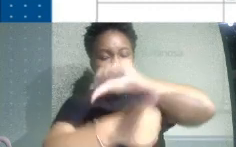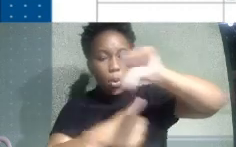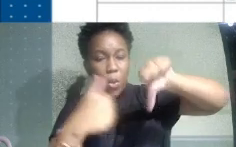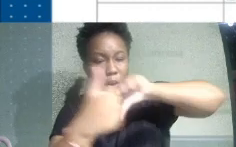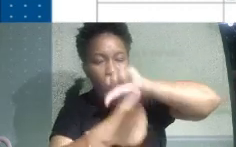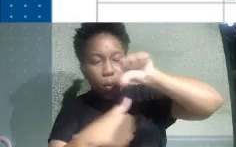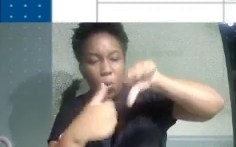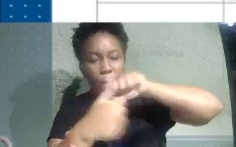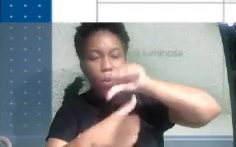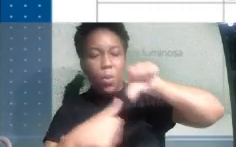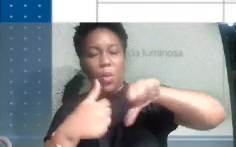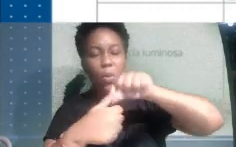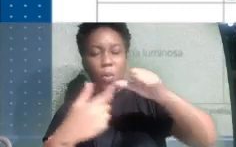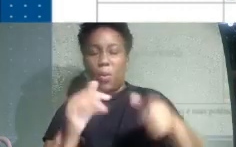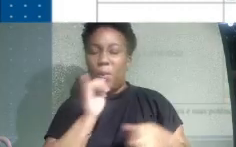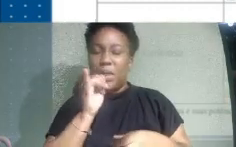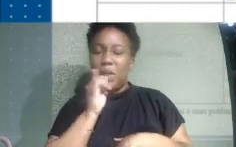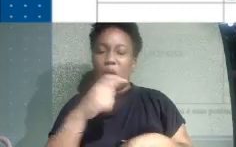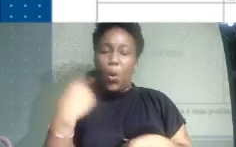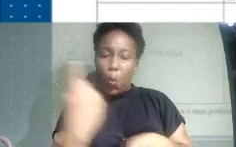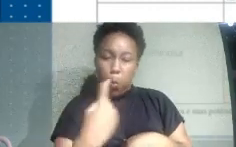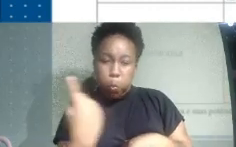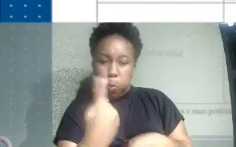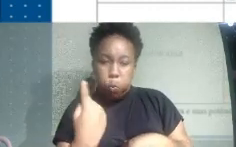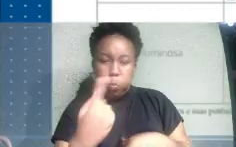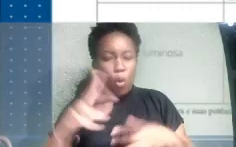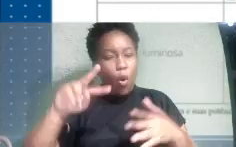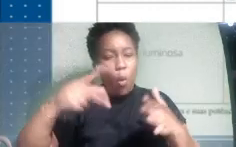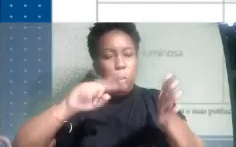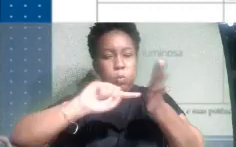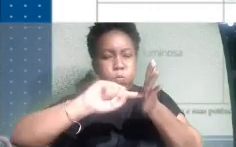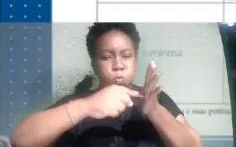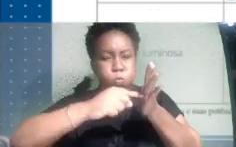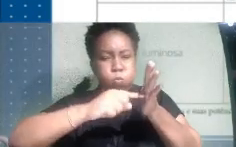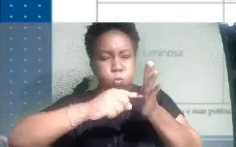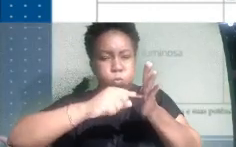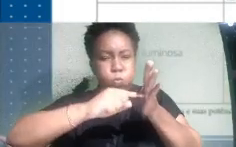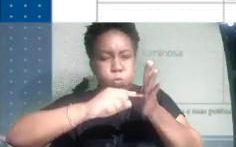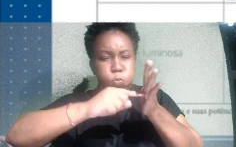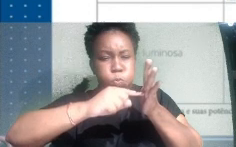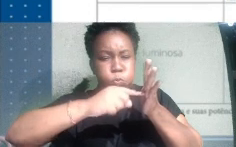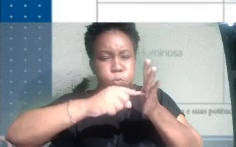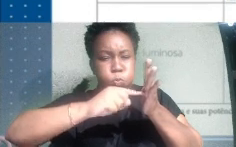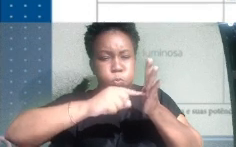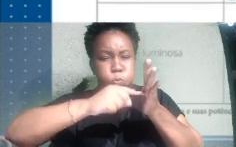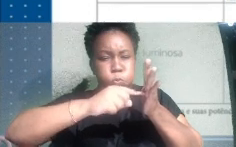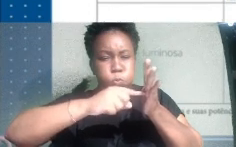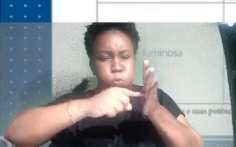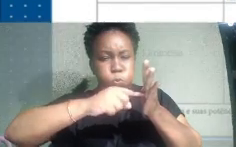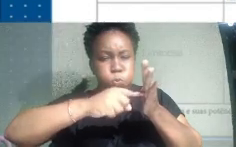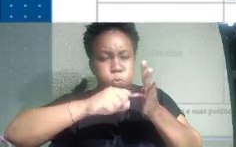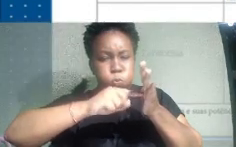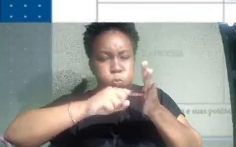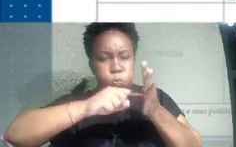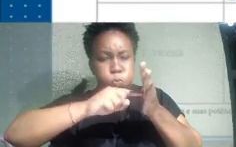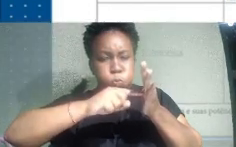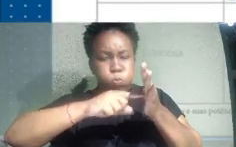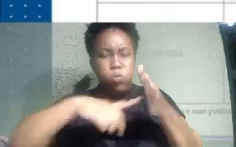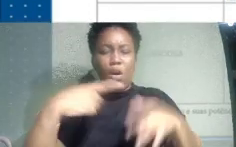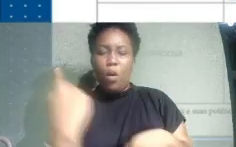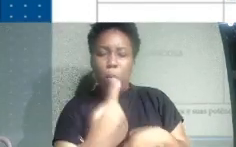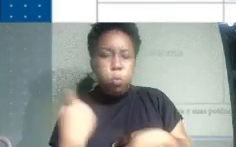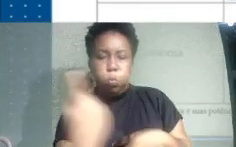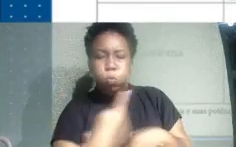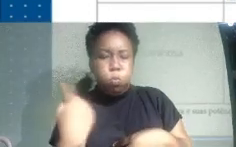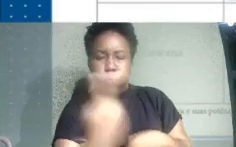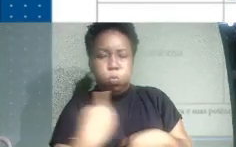caso aí do liquidificador, da furadeira, aquele movimento de motores em potência mecânica. O liquidificador faz